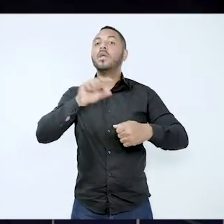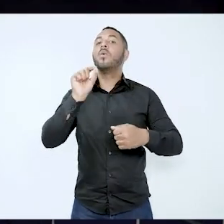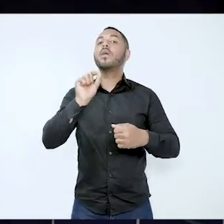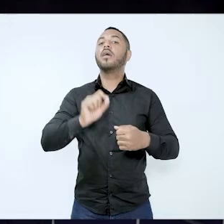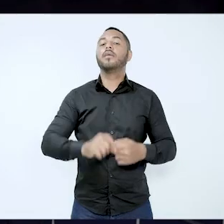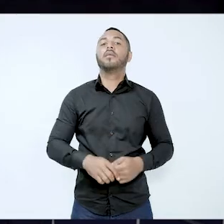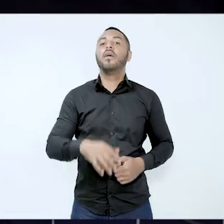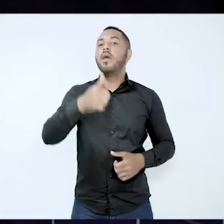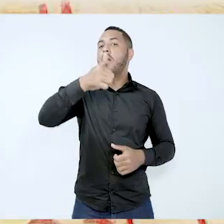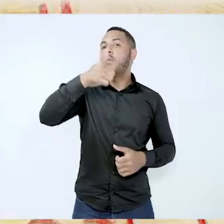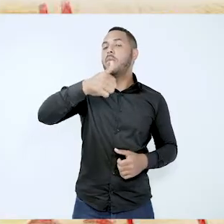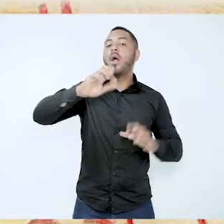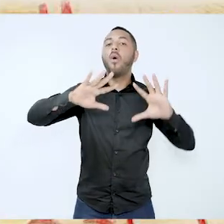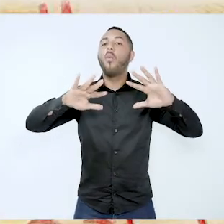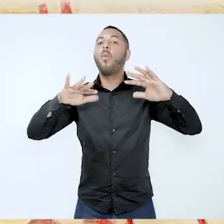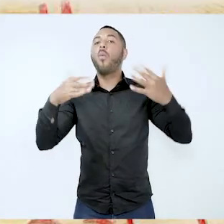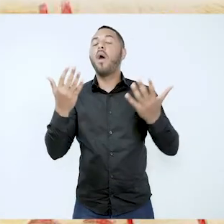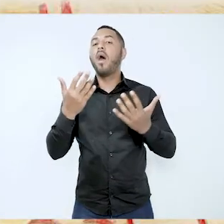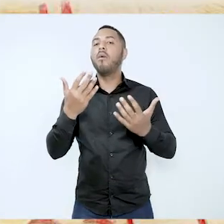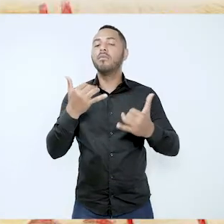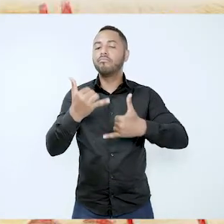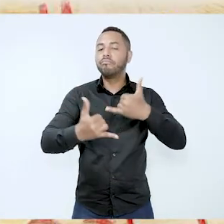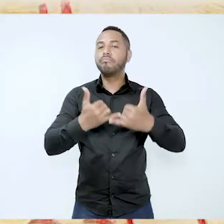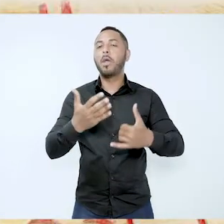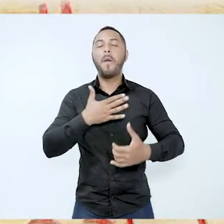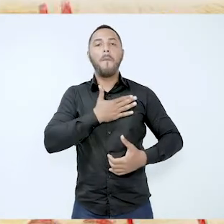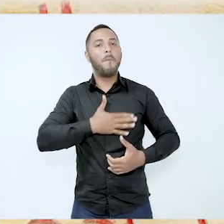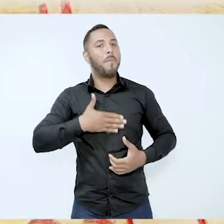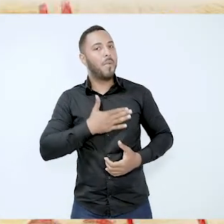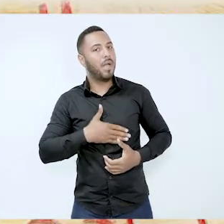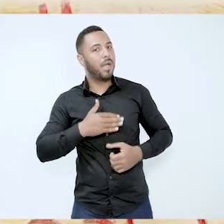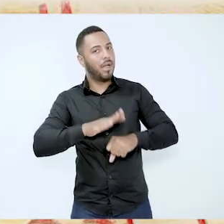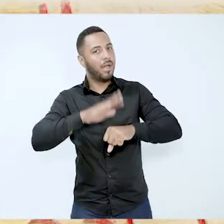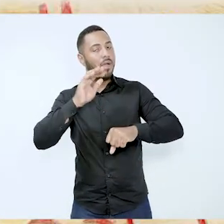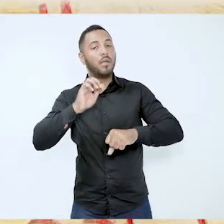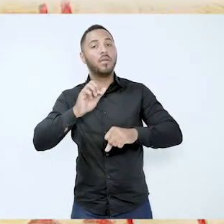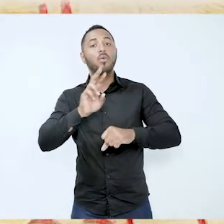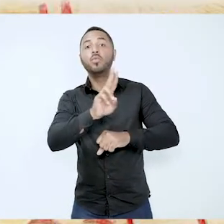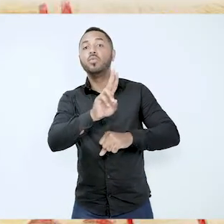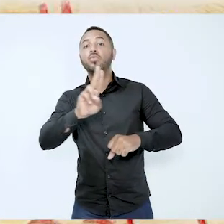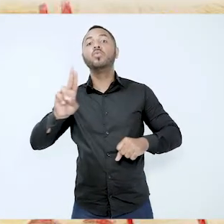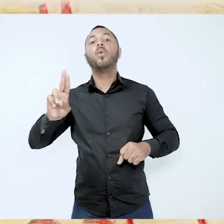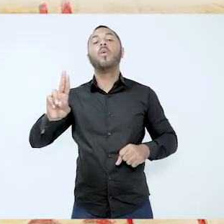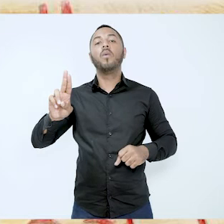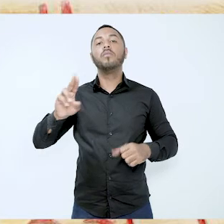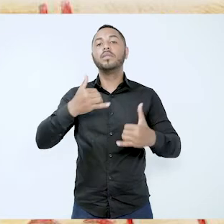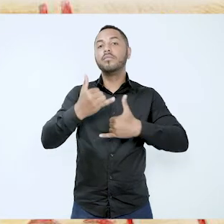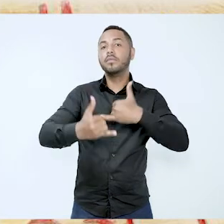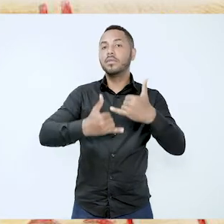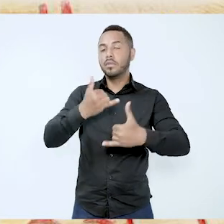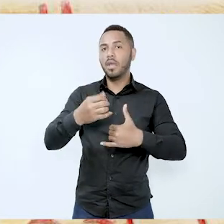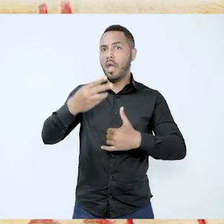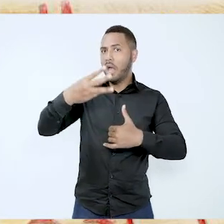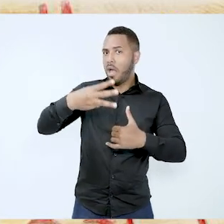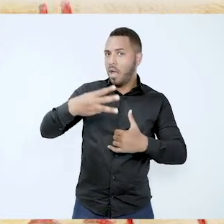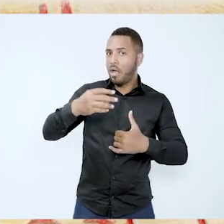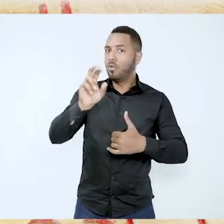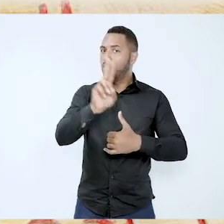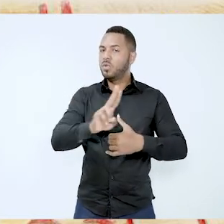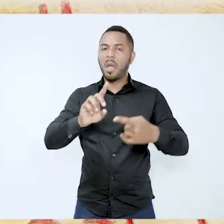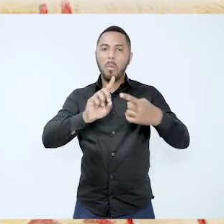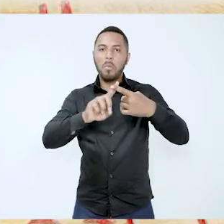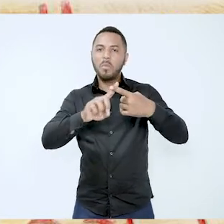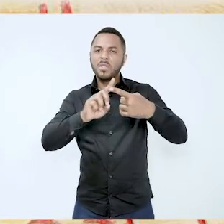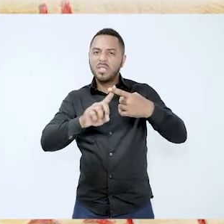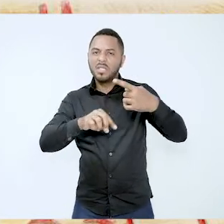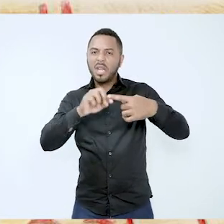essas perguntas. Qual era a sua brincadeira preferida? Qual era o nome dessa brincadeira? Você usava algum